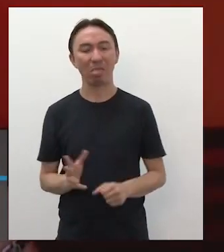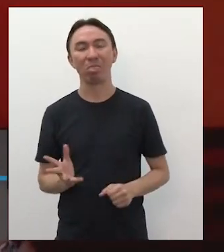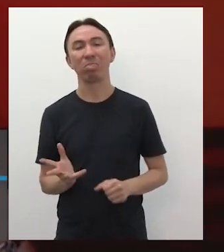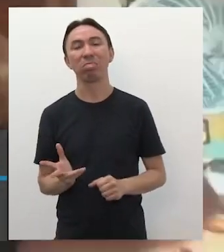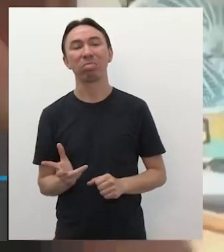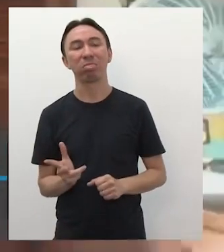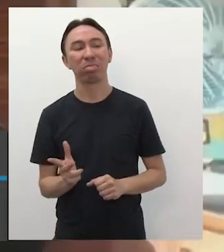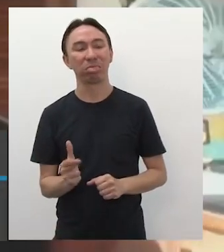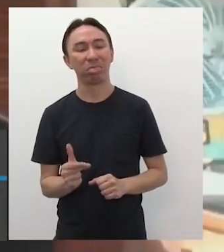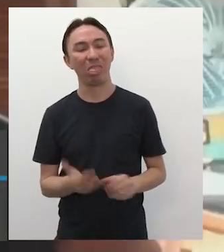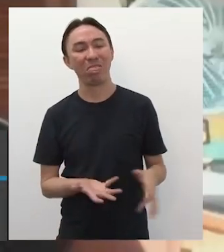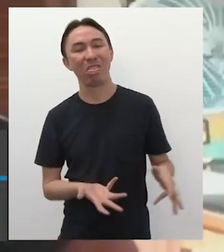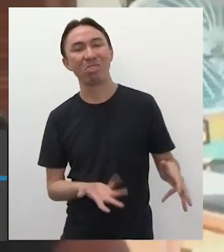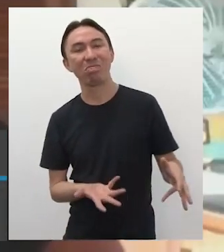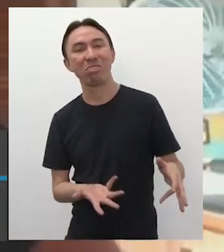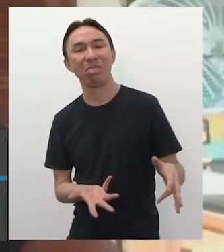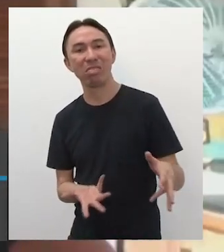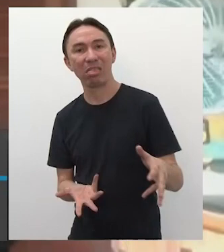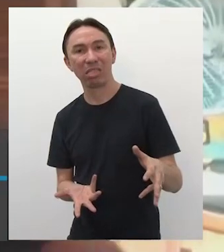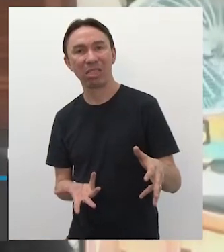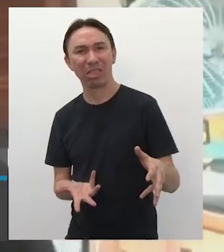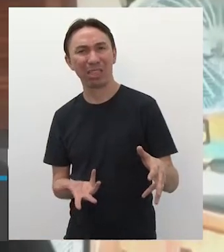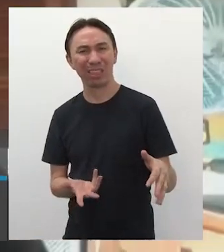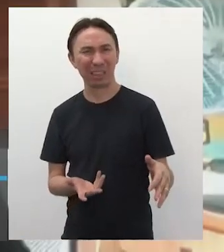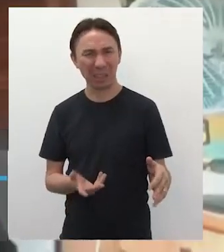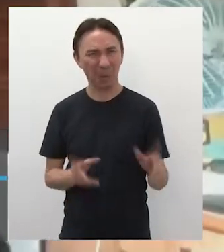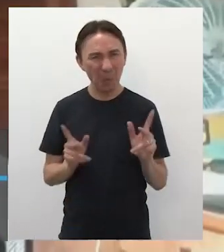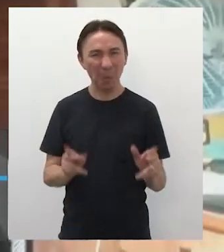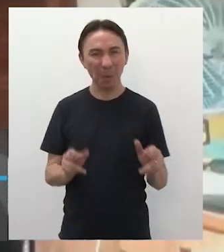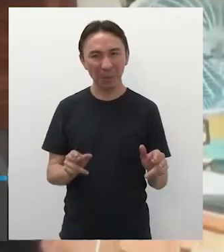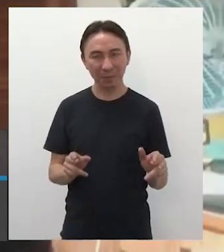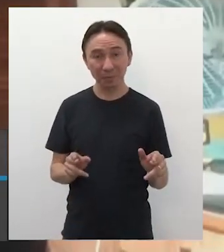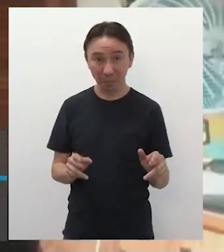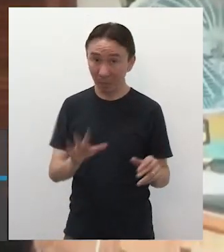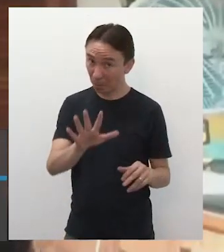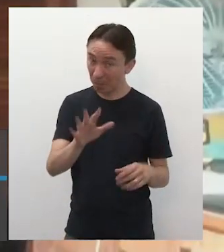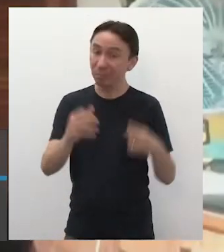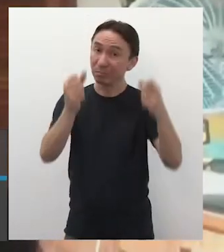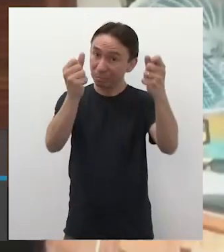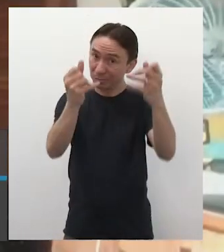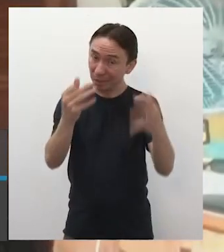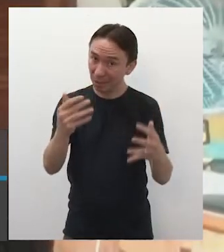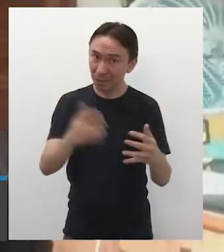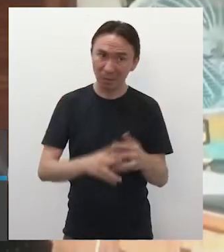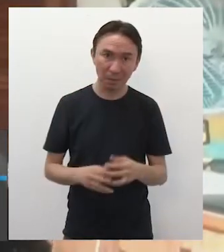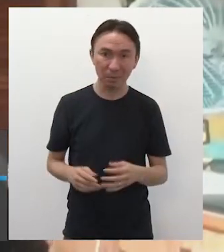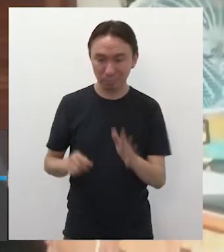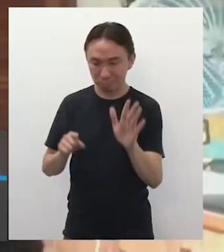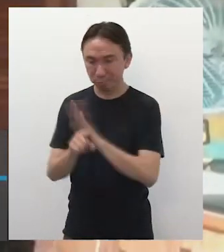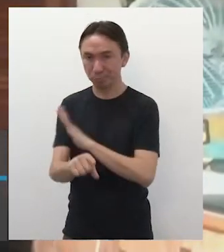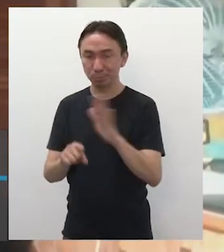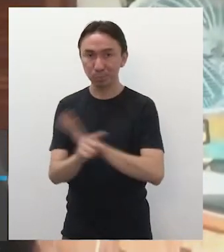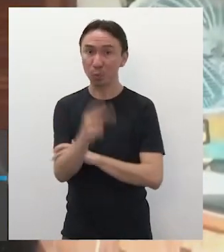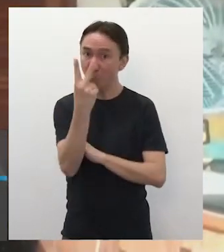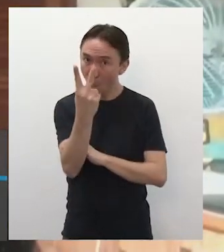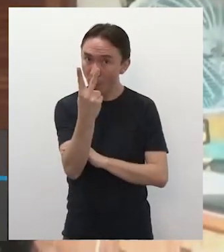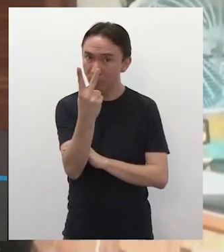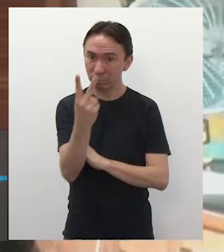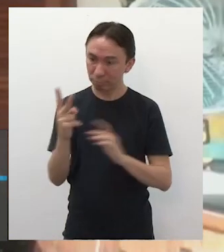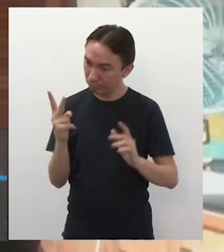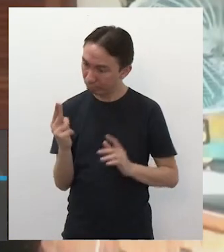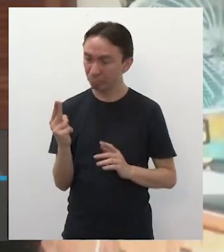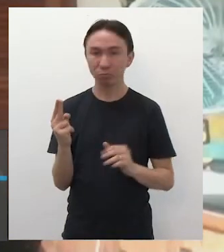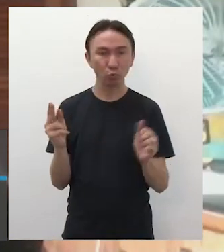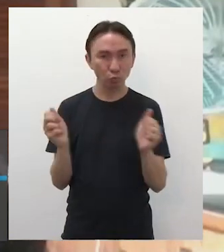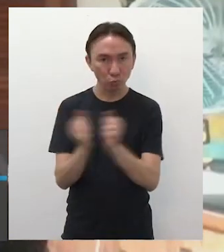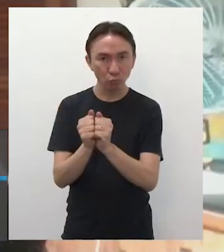Gustavo. Então, olha, eu vou amarrar a pergunta do professor Gustavo com essa do professor Marcos, né? Se eu